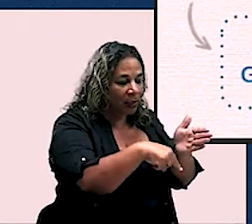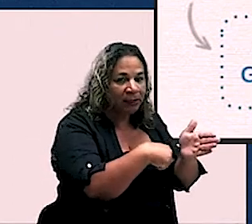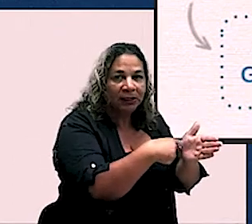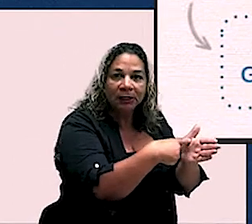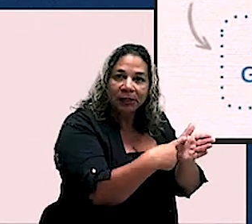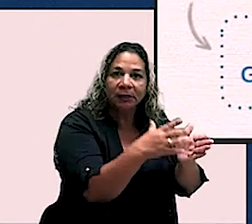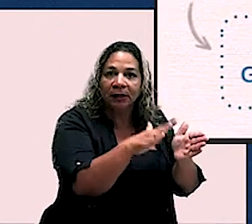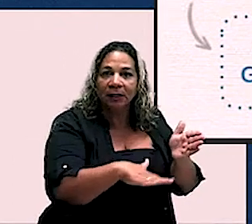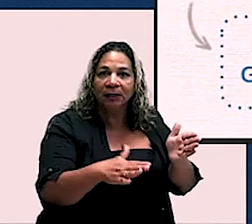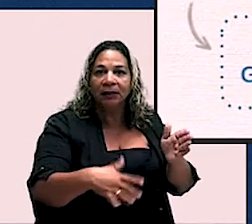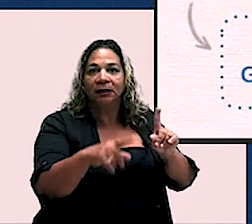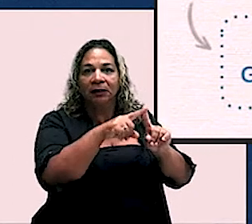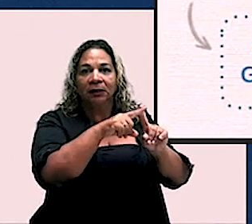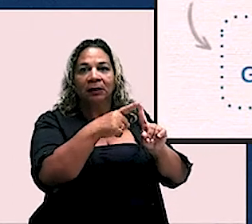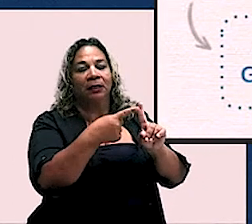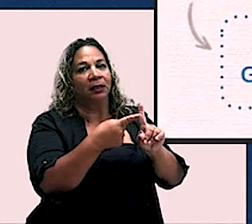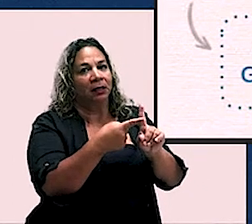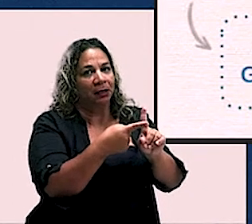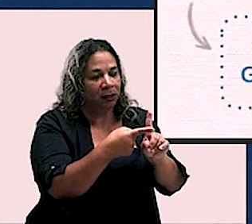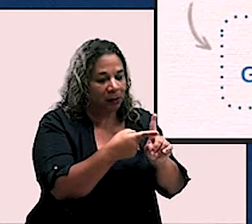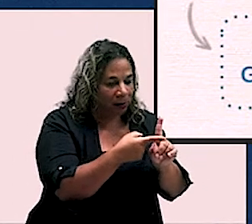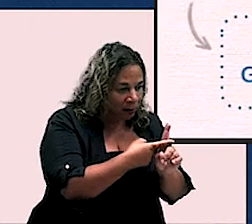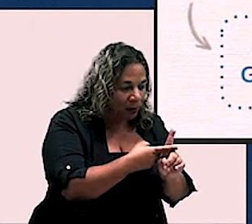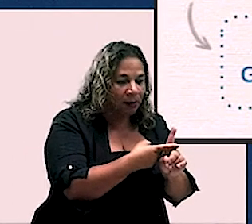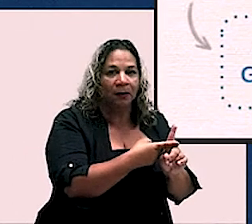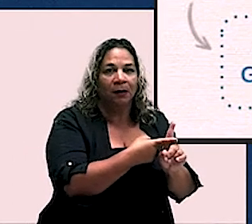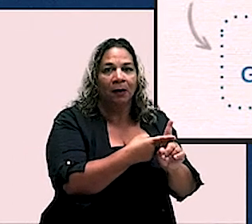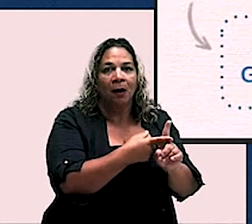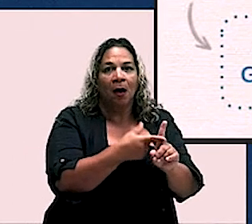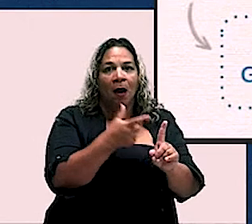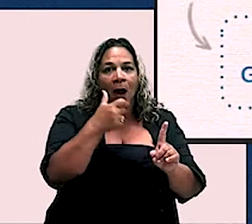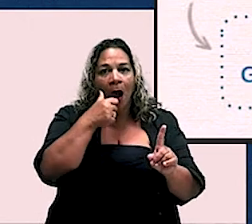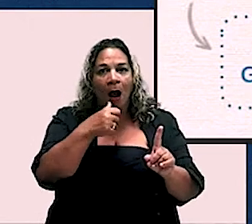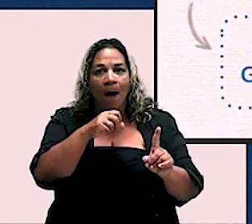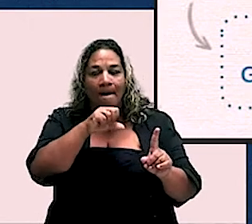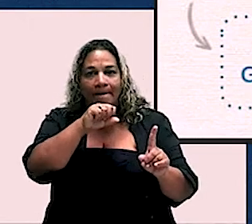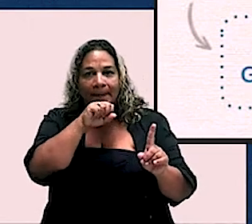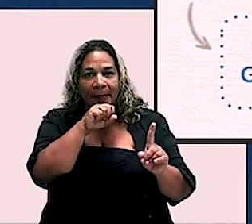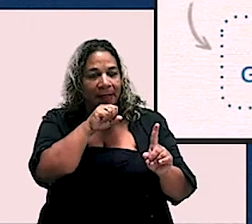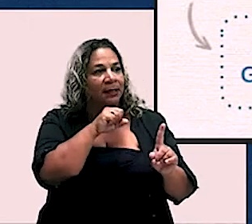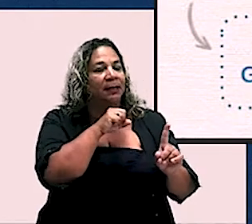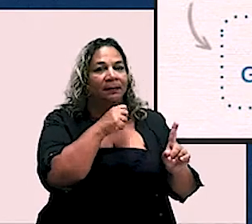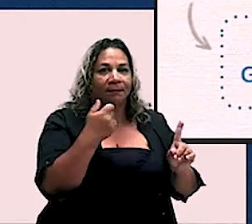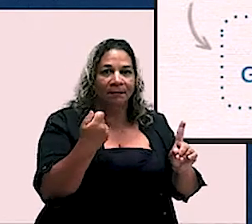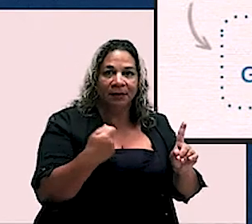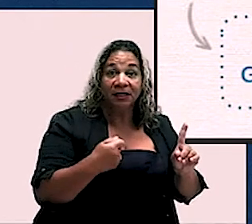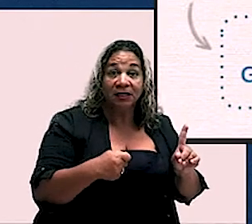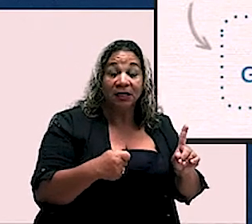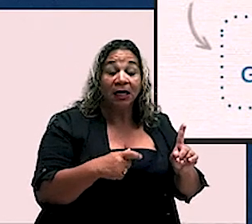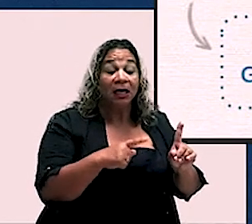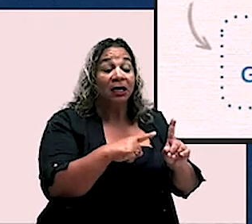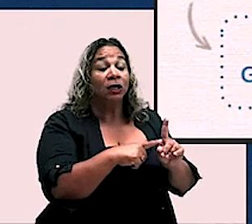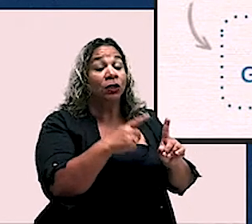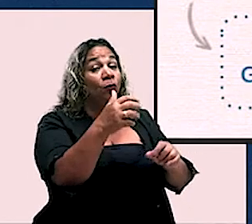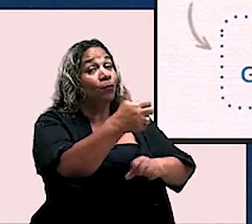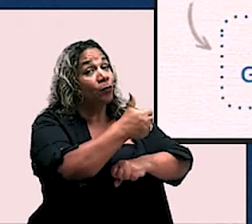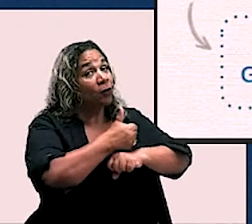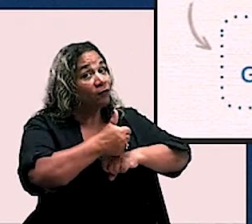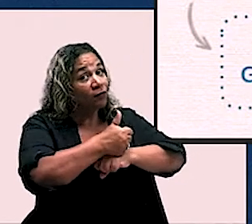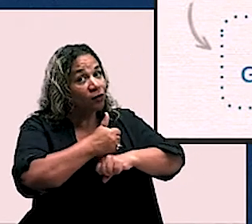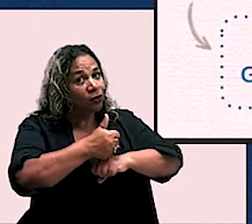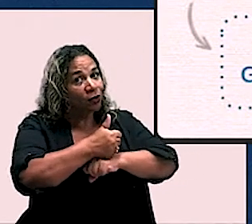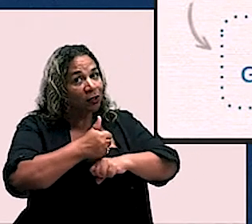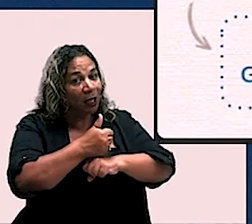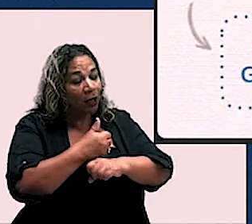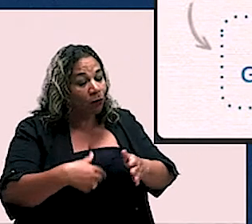ela fica de posse da usuária, né, da mãe e da gestante, e ali naquela caderneta o profissional precisa registrar as